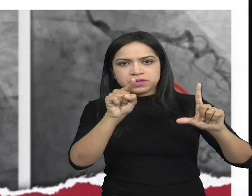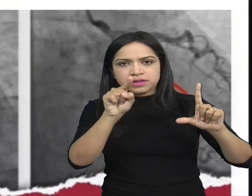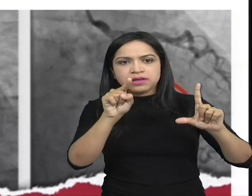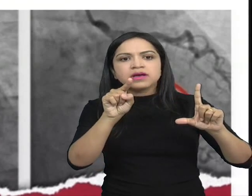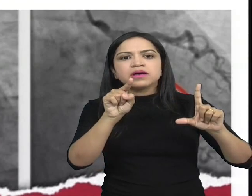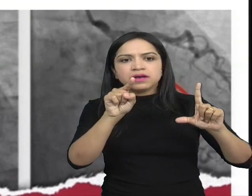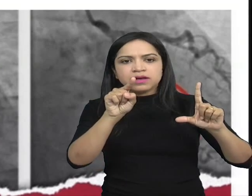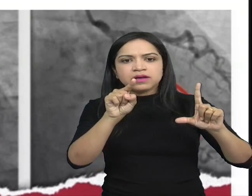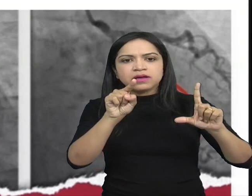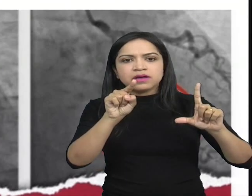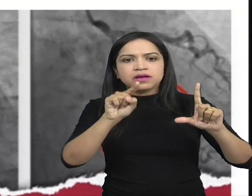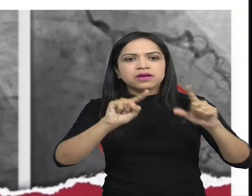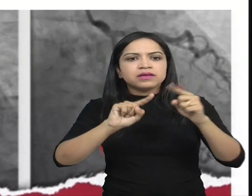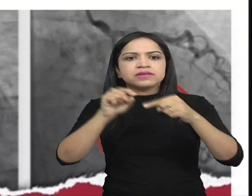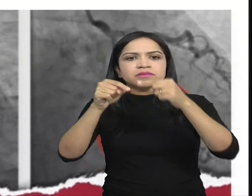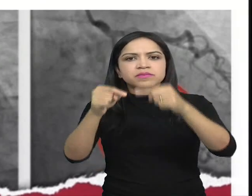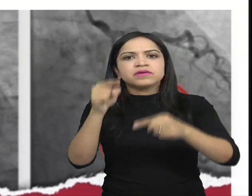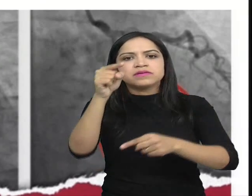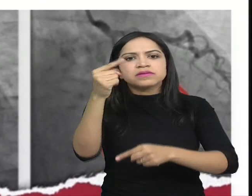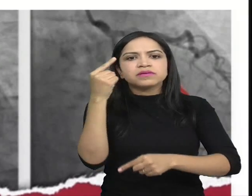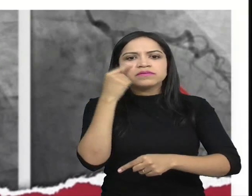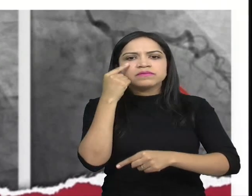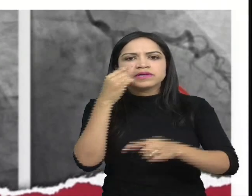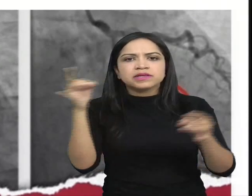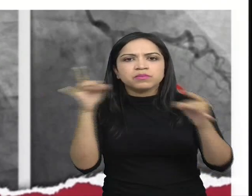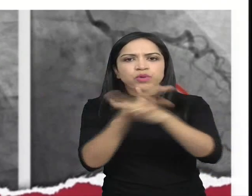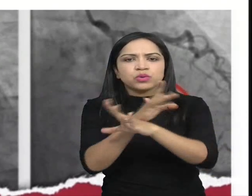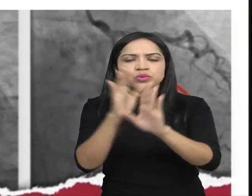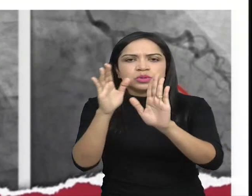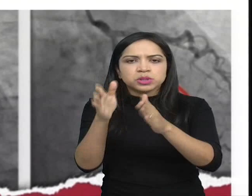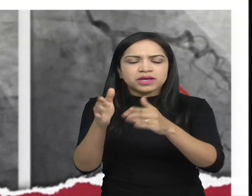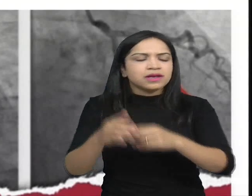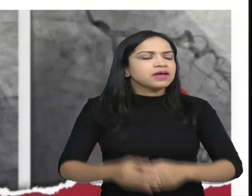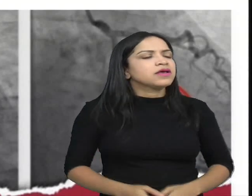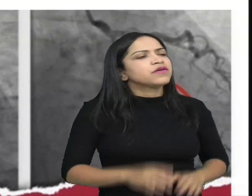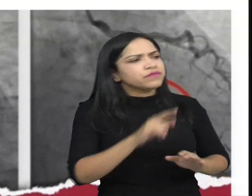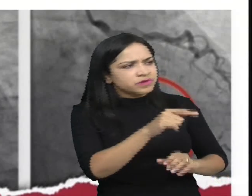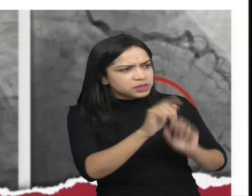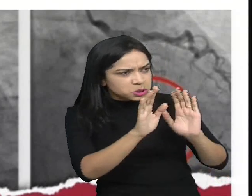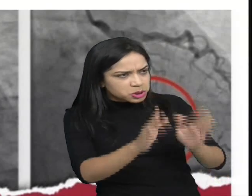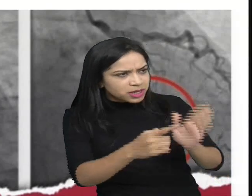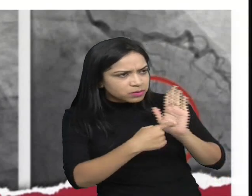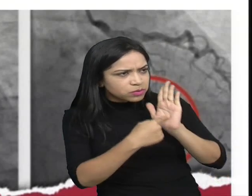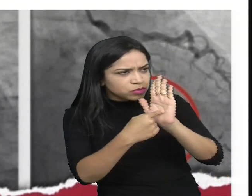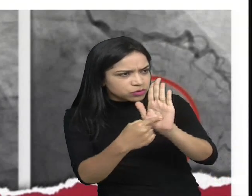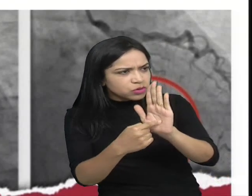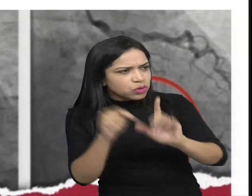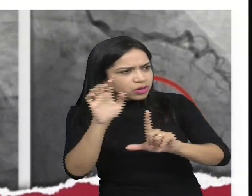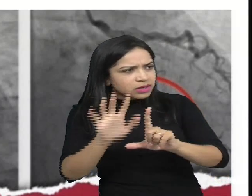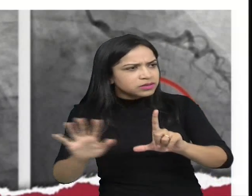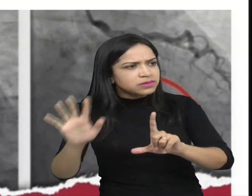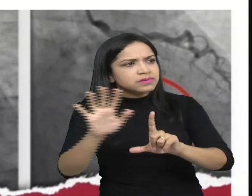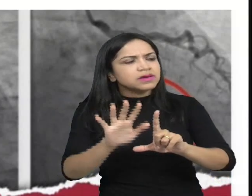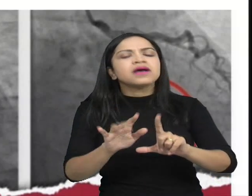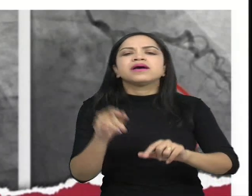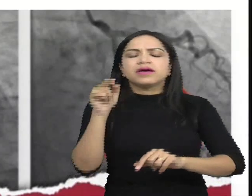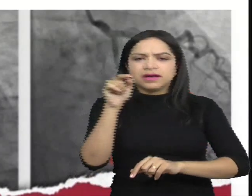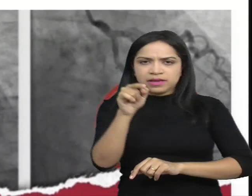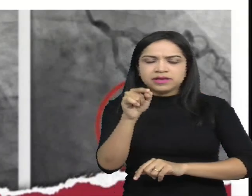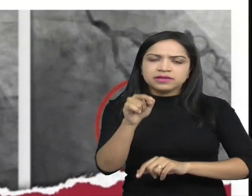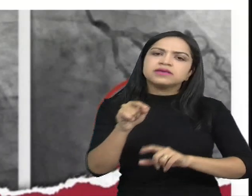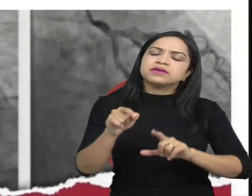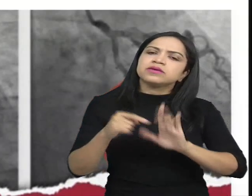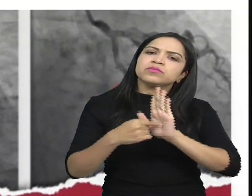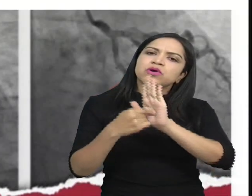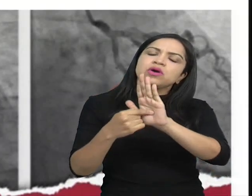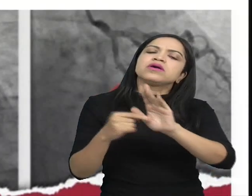dar uma olhada, ou não? Essas imagens de cateterismo são o exame do cateterismo